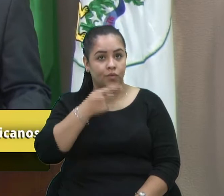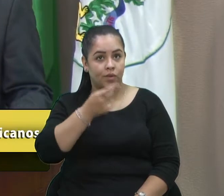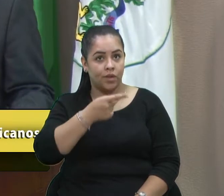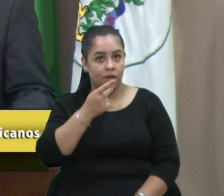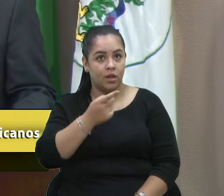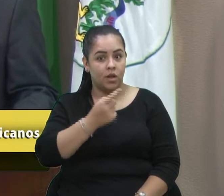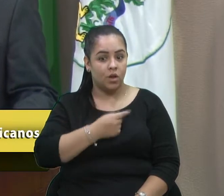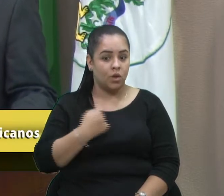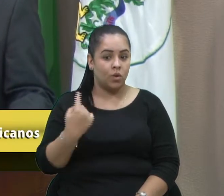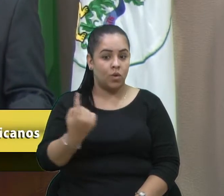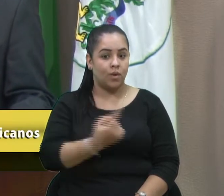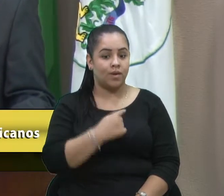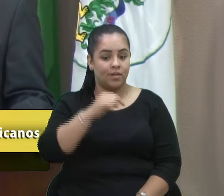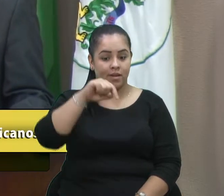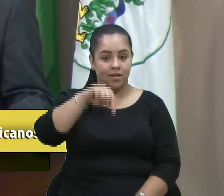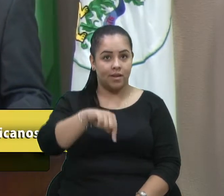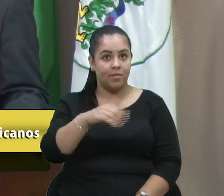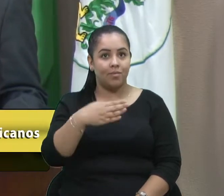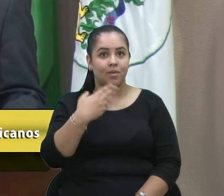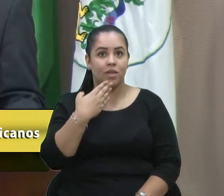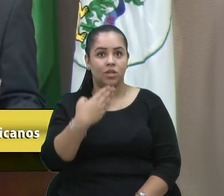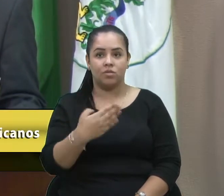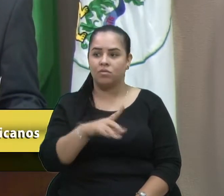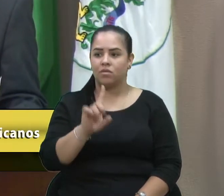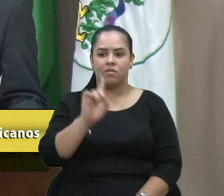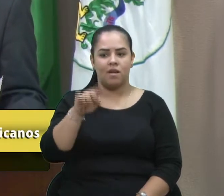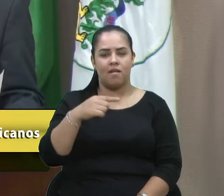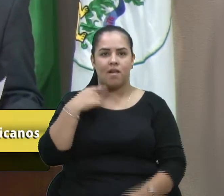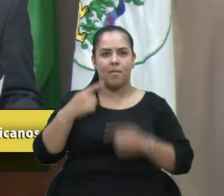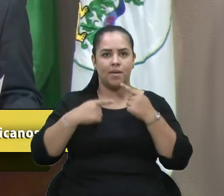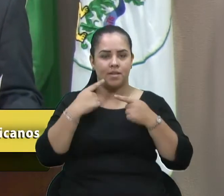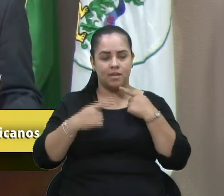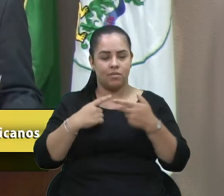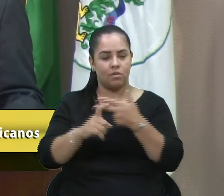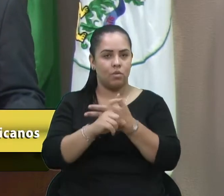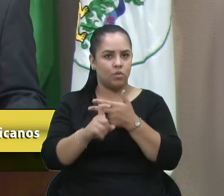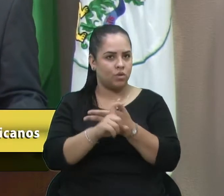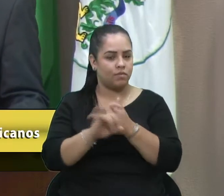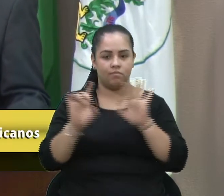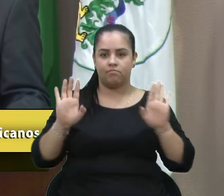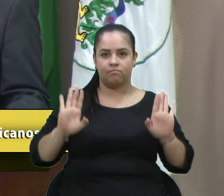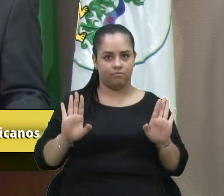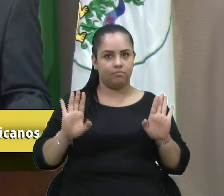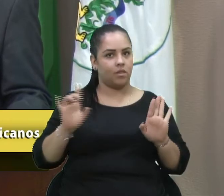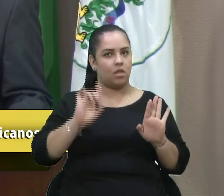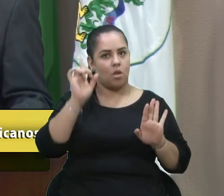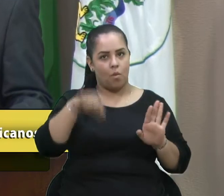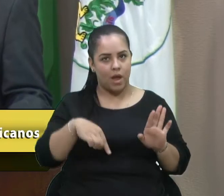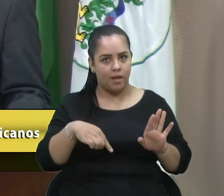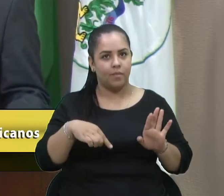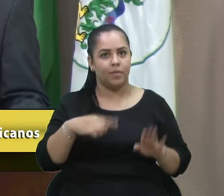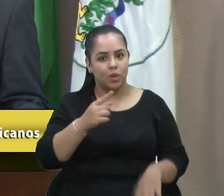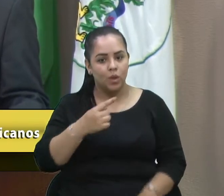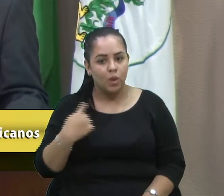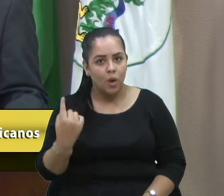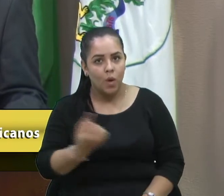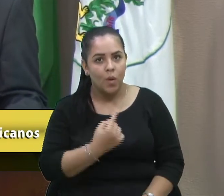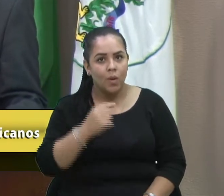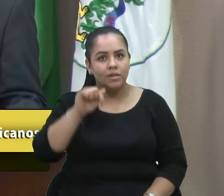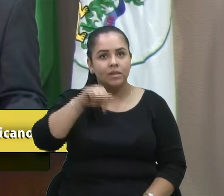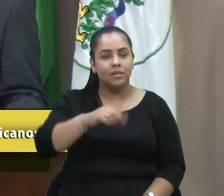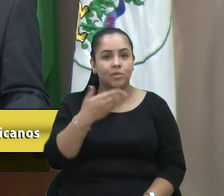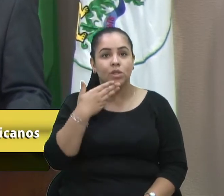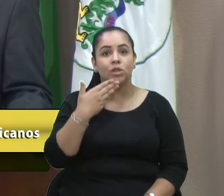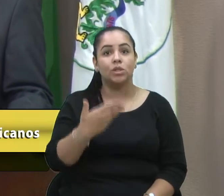aqui fazendo um apelo, não é uma crítica ao Executivo, não. Estamos fazendo aqui um apelo ao